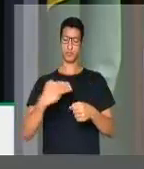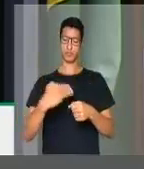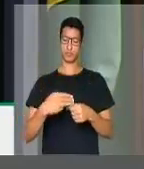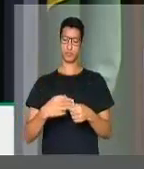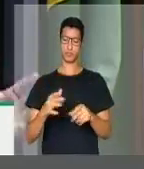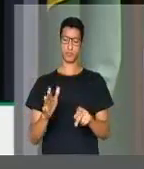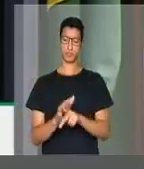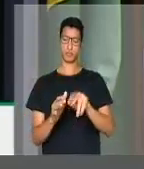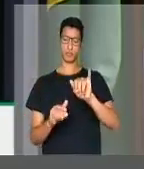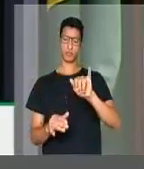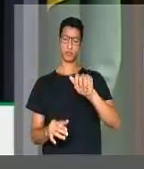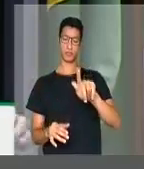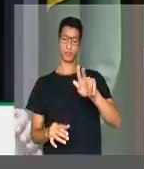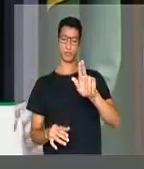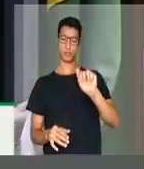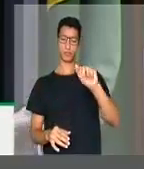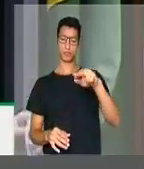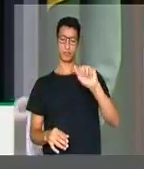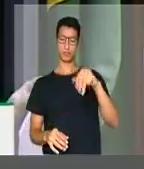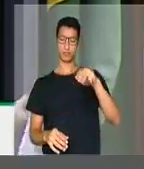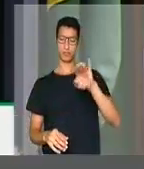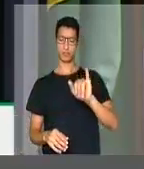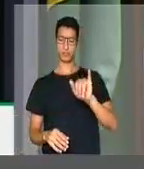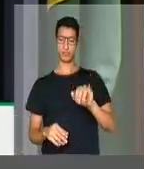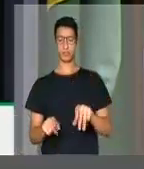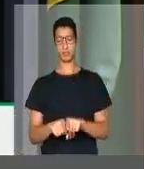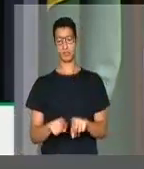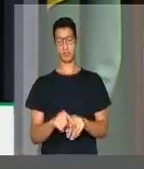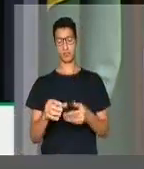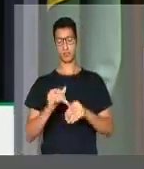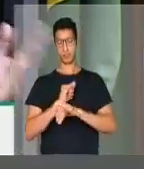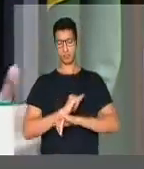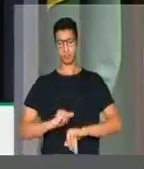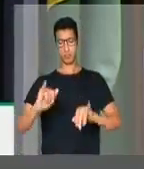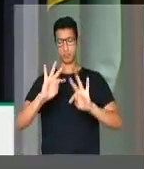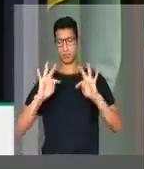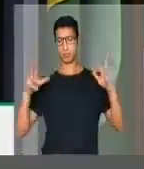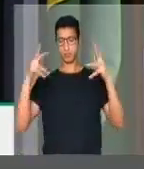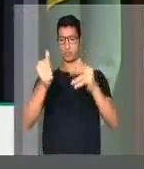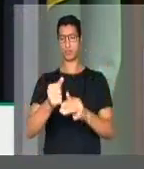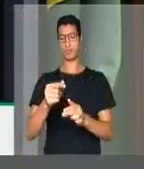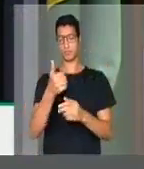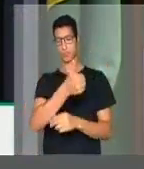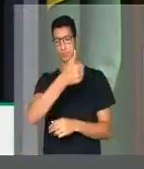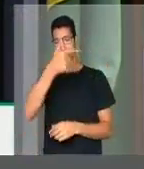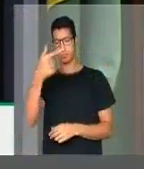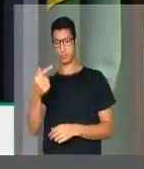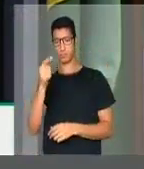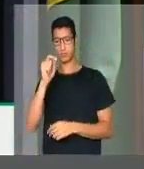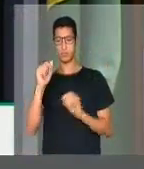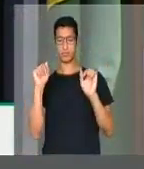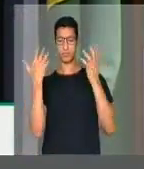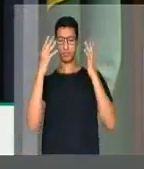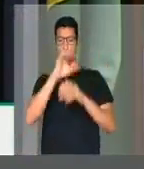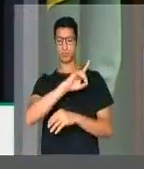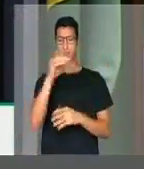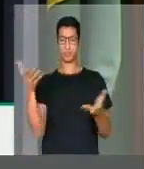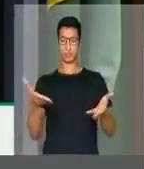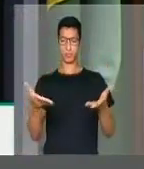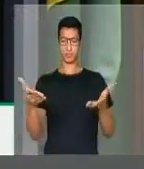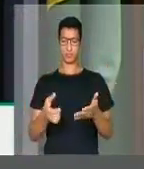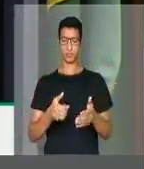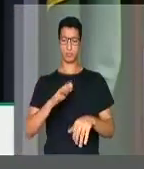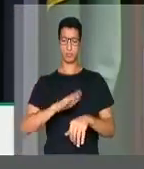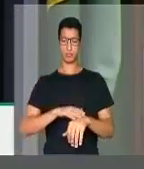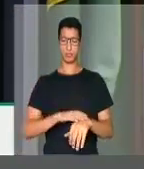de guanambi e em nome desses municípios transmitir a todos os 17 que comemoram o dia de hoje